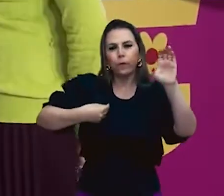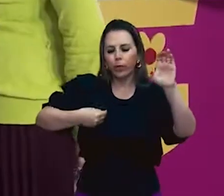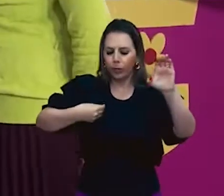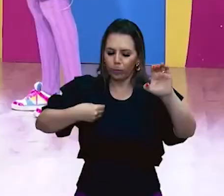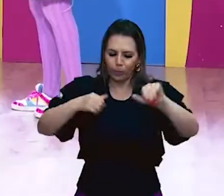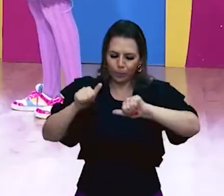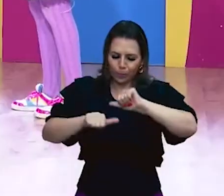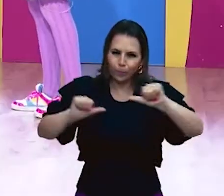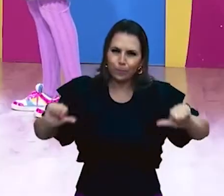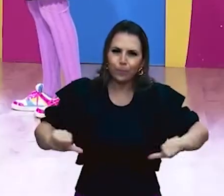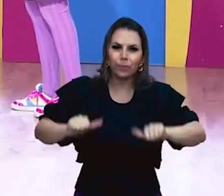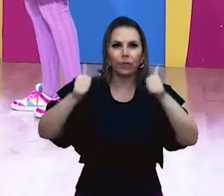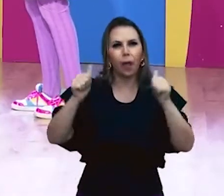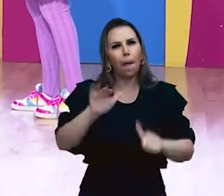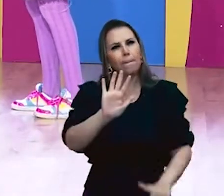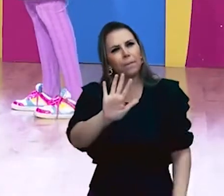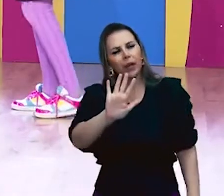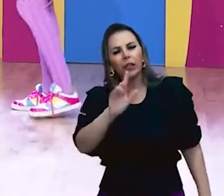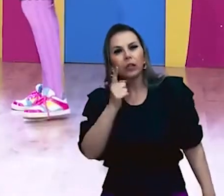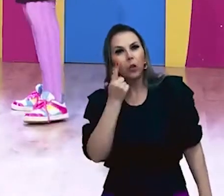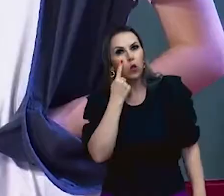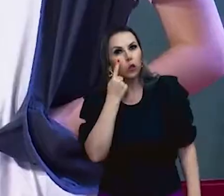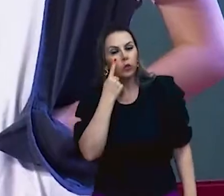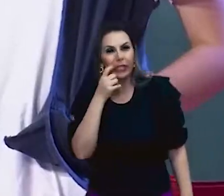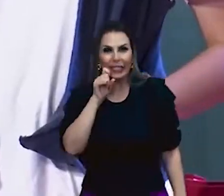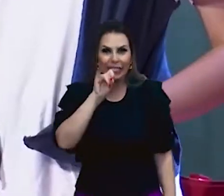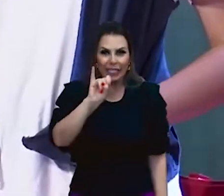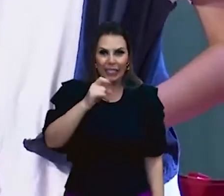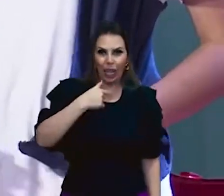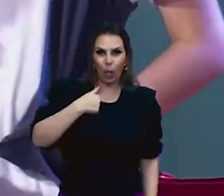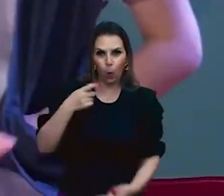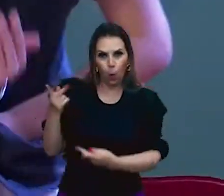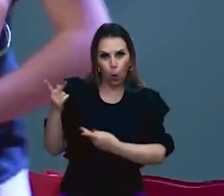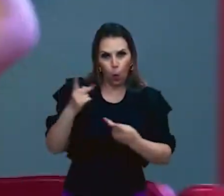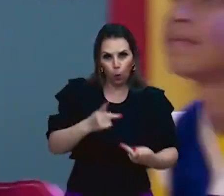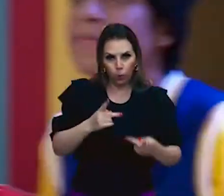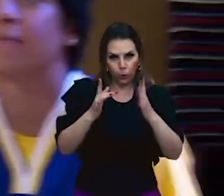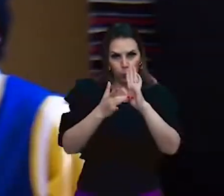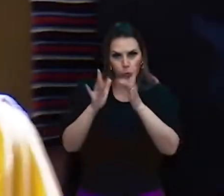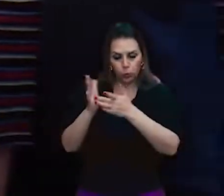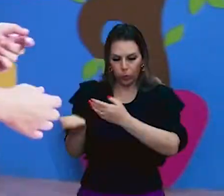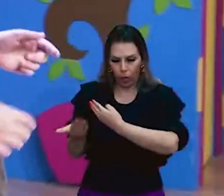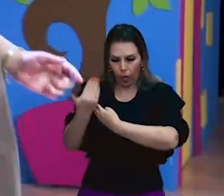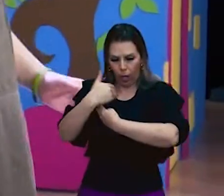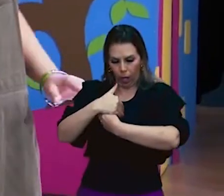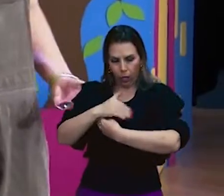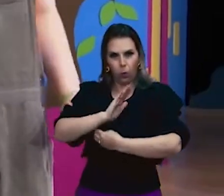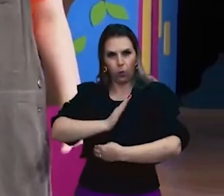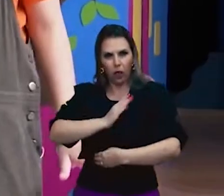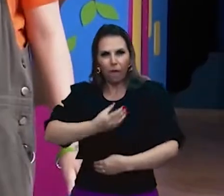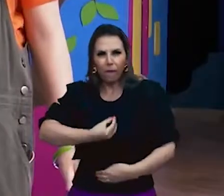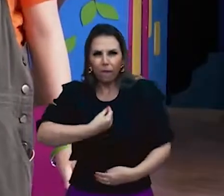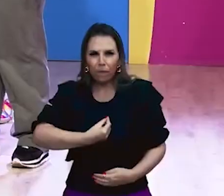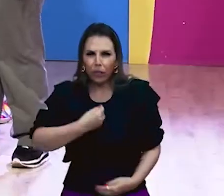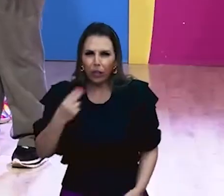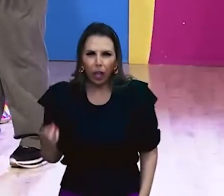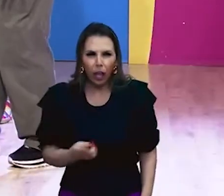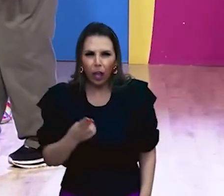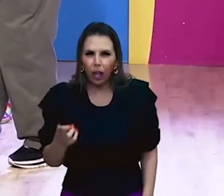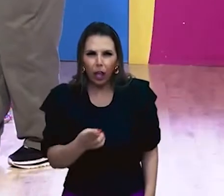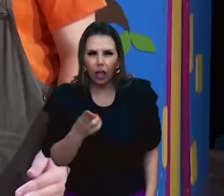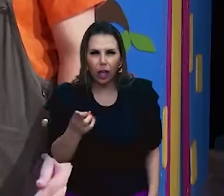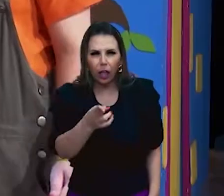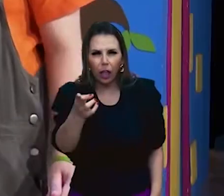fim. Peraí, deixa eu ver se eu entendi. Quando eu convido Jesus pra morar no meu coração, ele me dá uma vida sem fim?